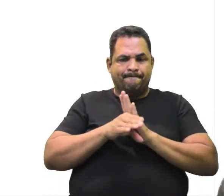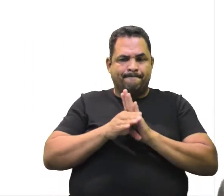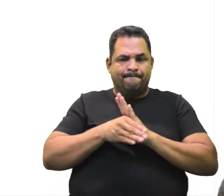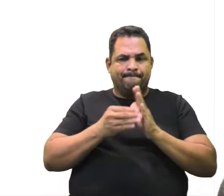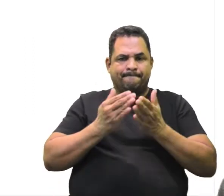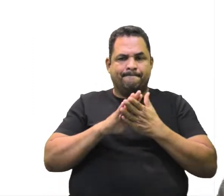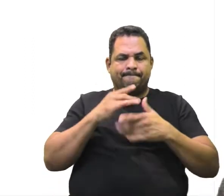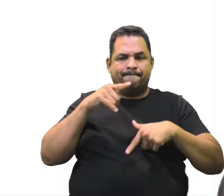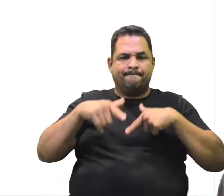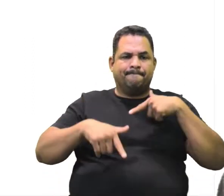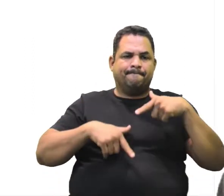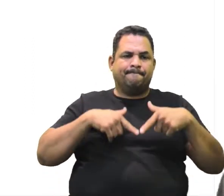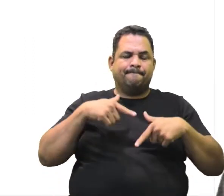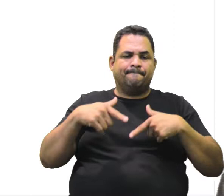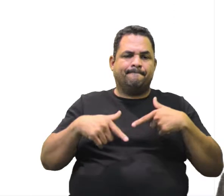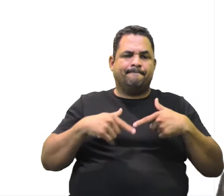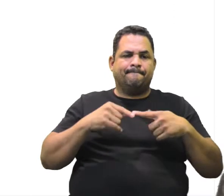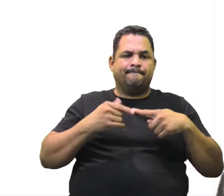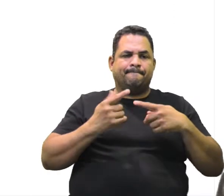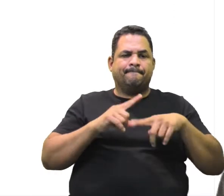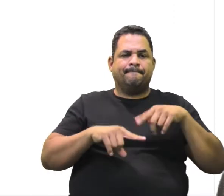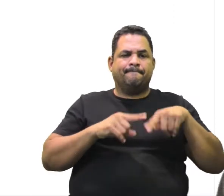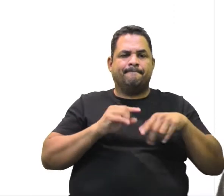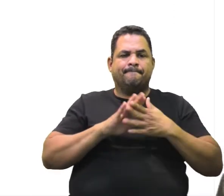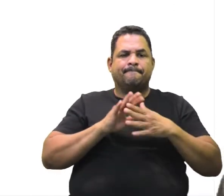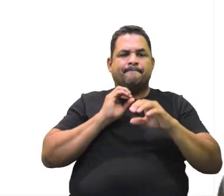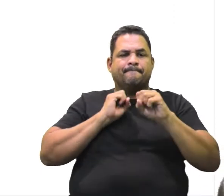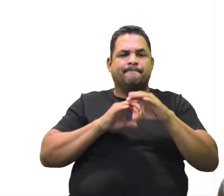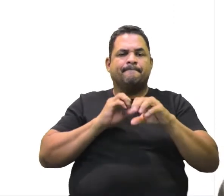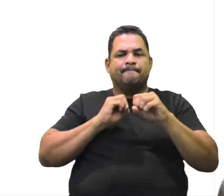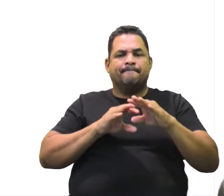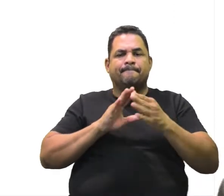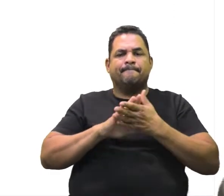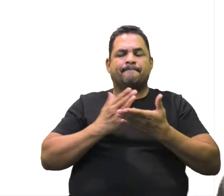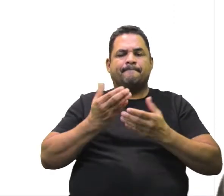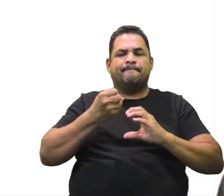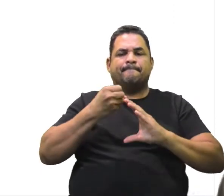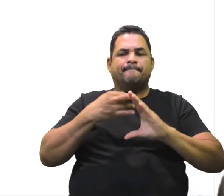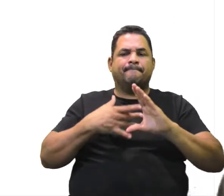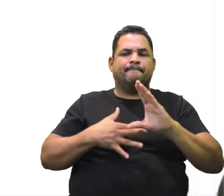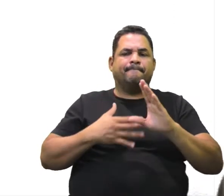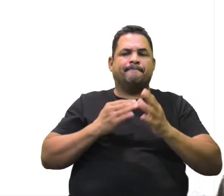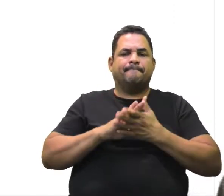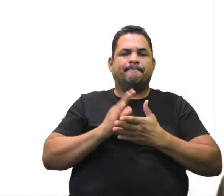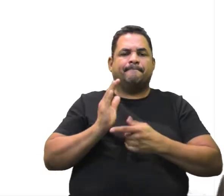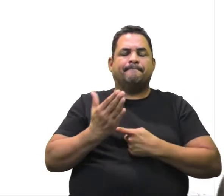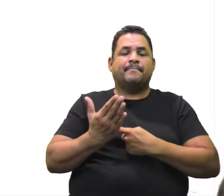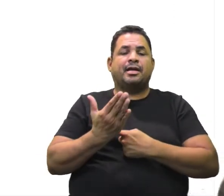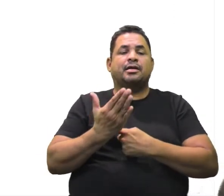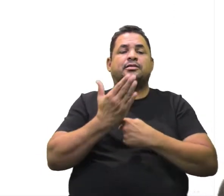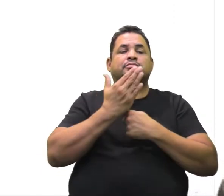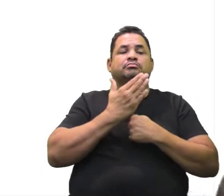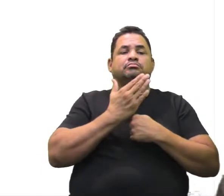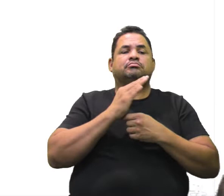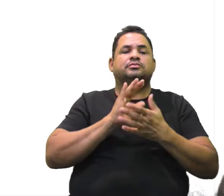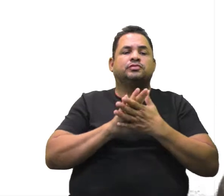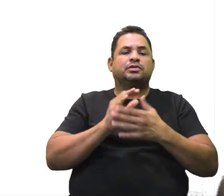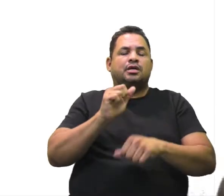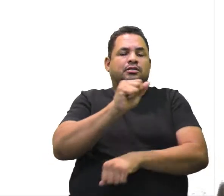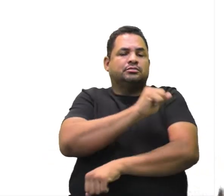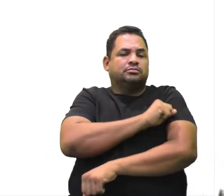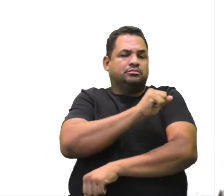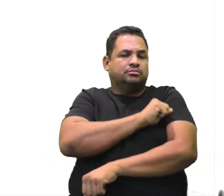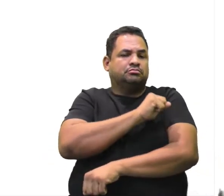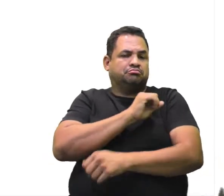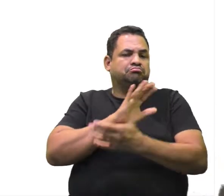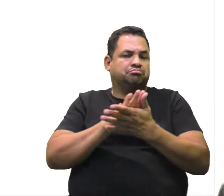eles agem como instrumentos educacionais e se caracterizam como subsídios aos educandos e